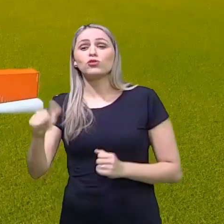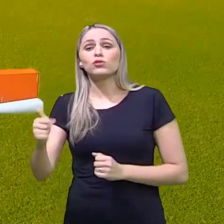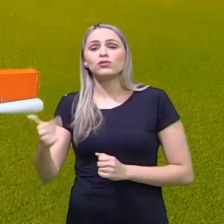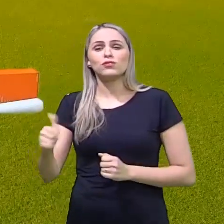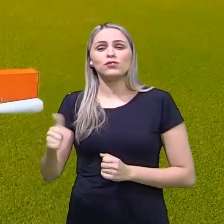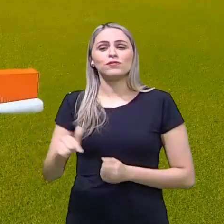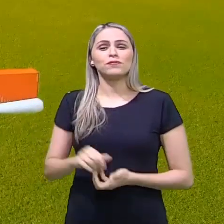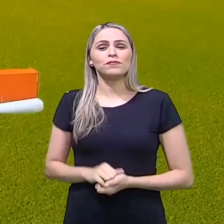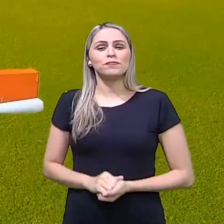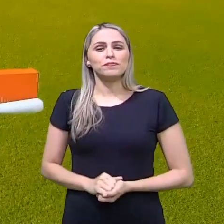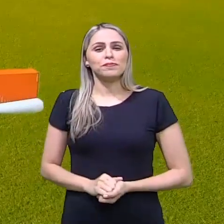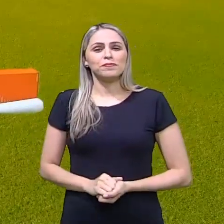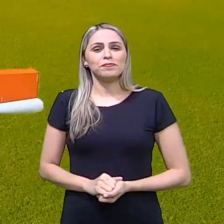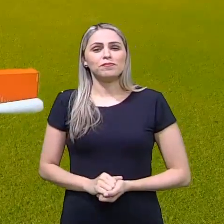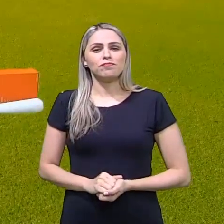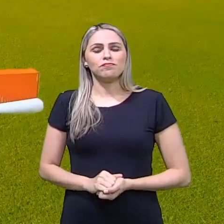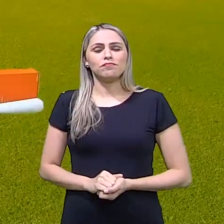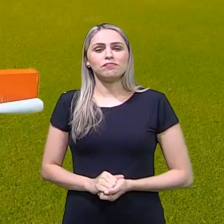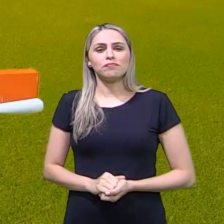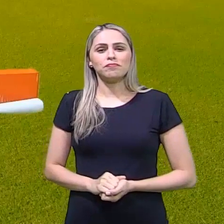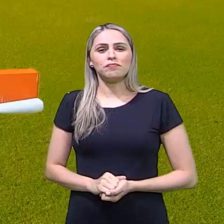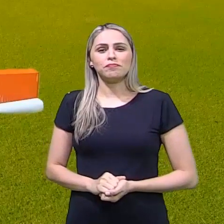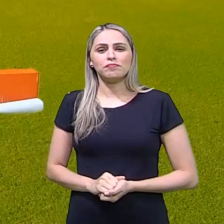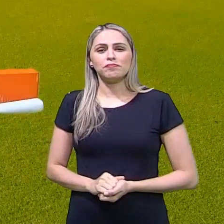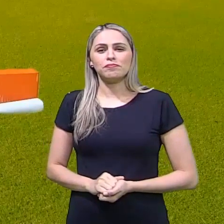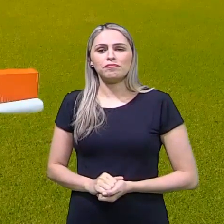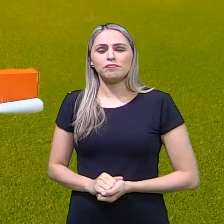lá. Concentrados. Atenção.